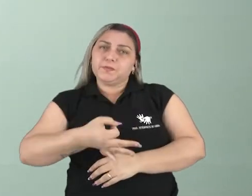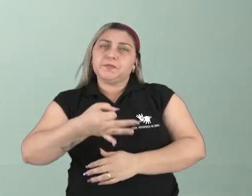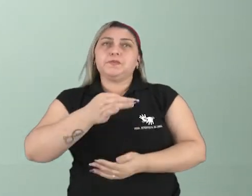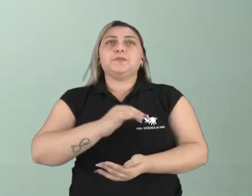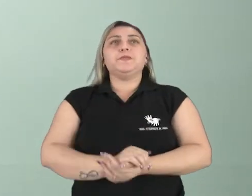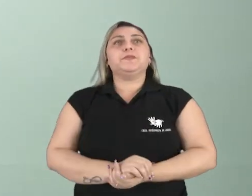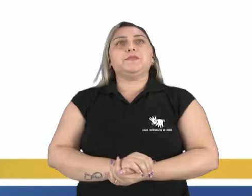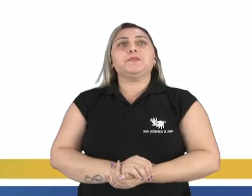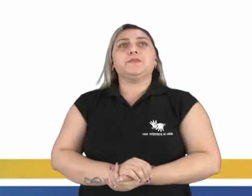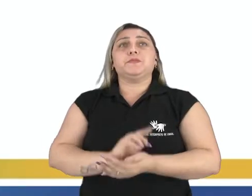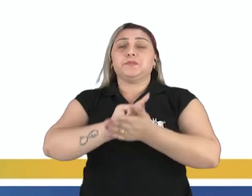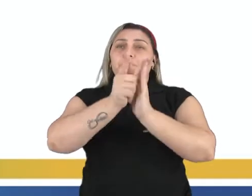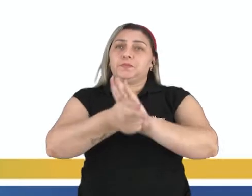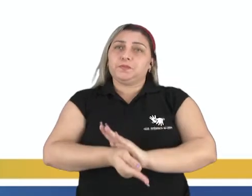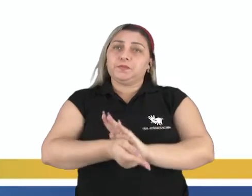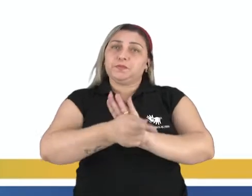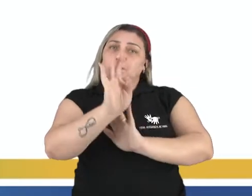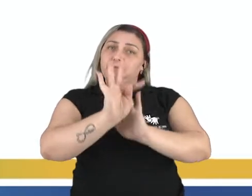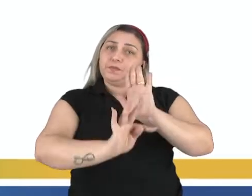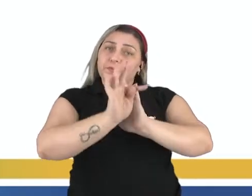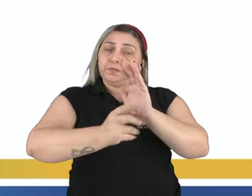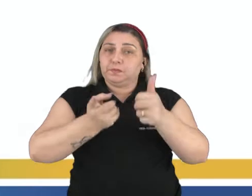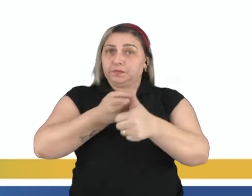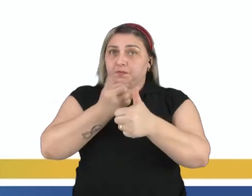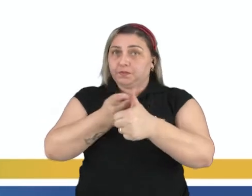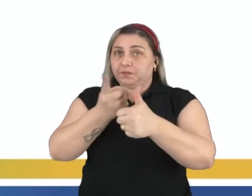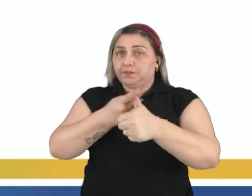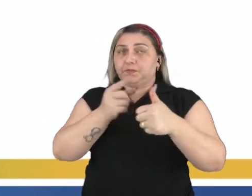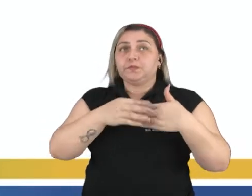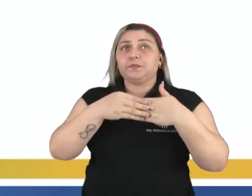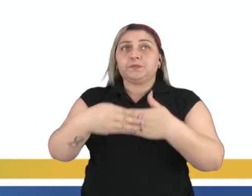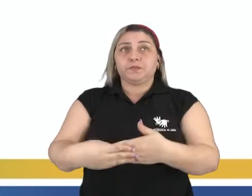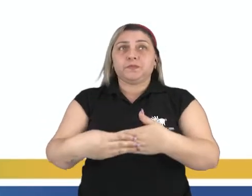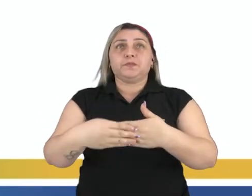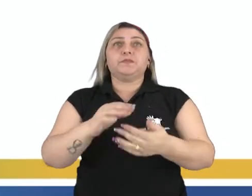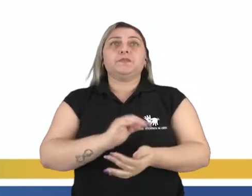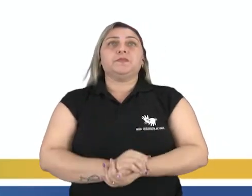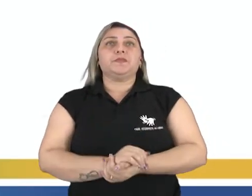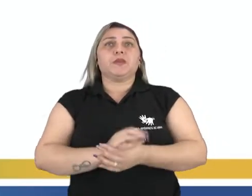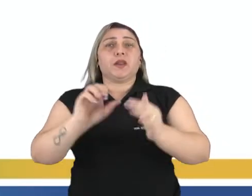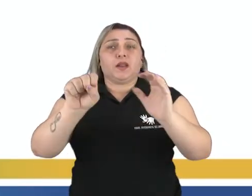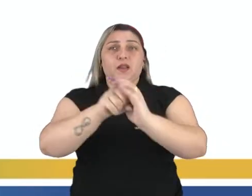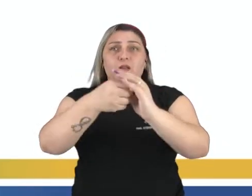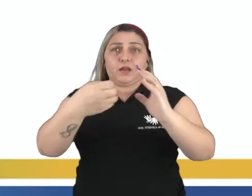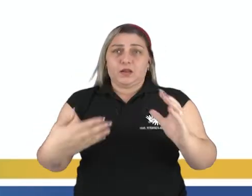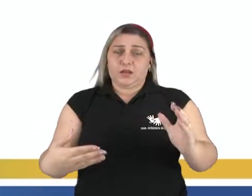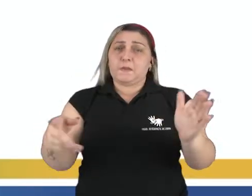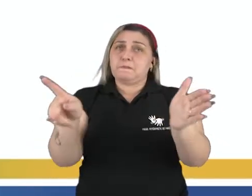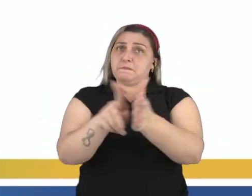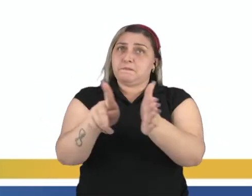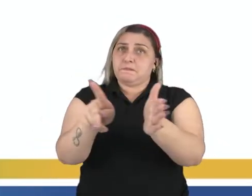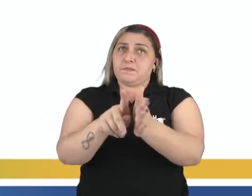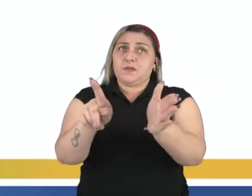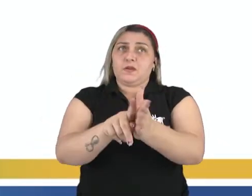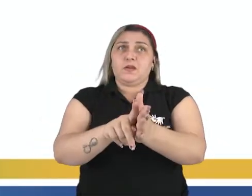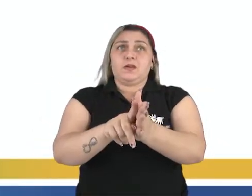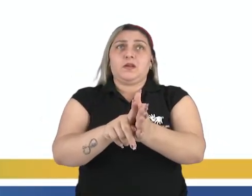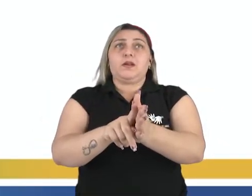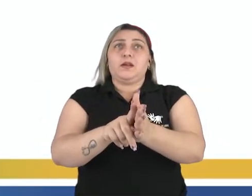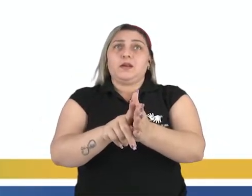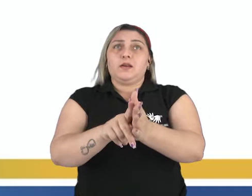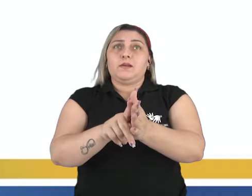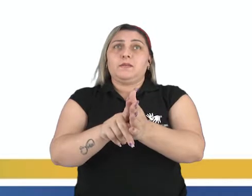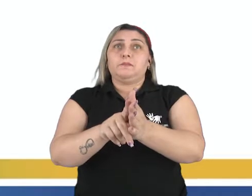Tá certo então vamos lá primeiramente a gente traz aqui sobre gênero textual todo gênero textual